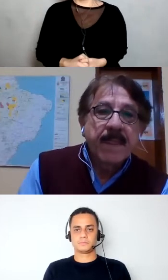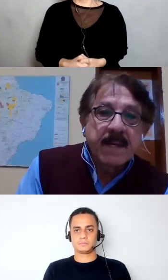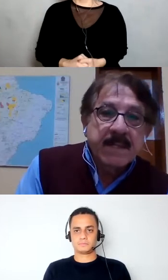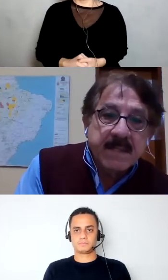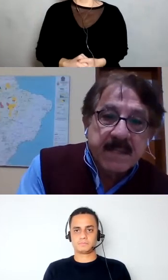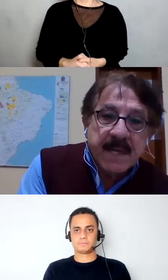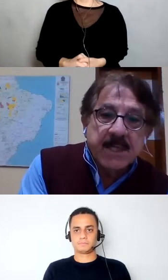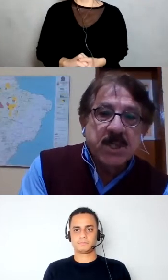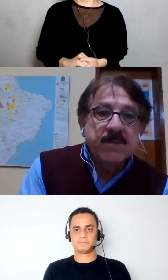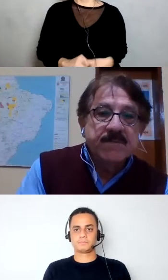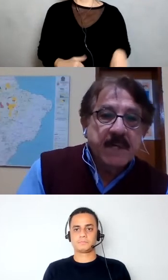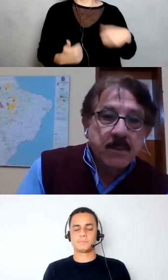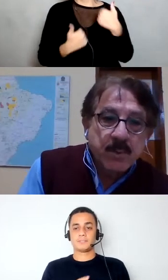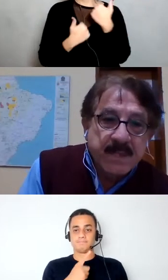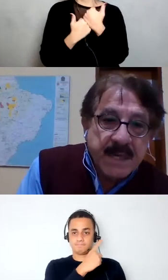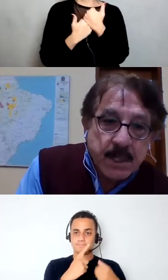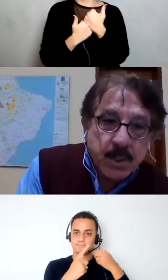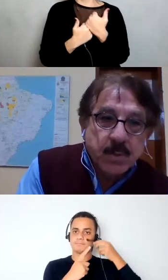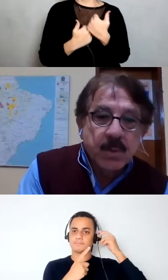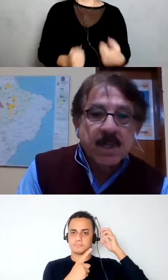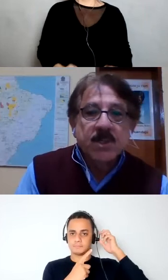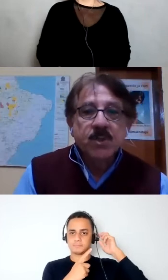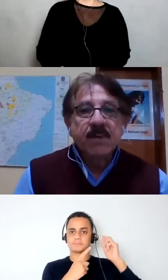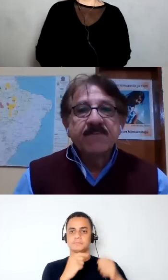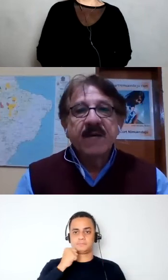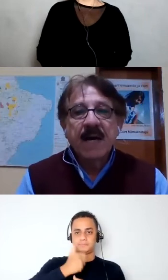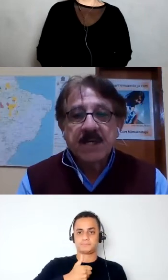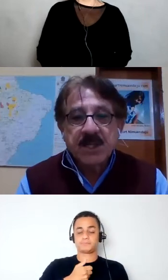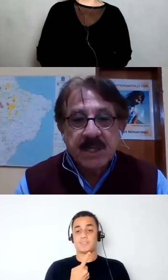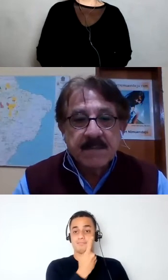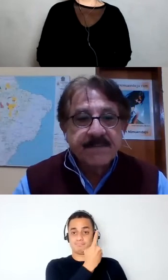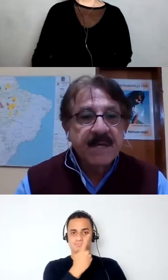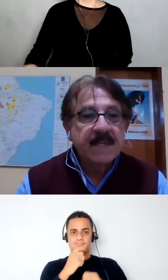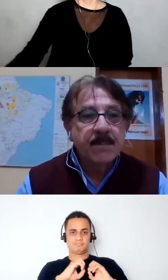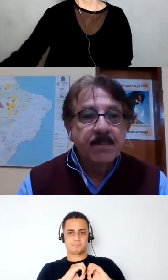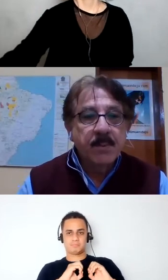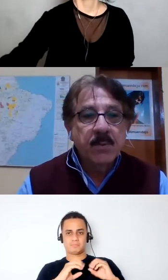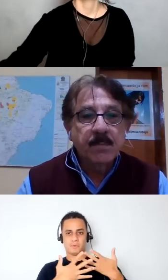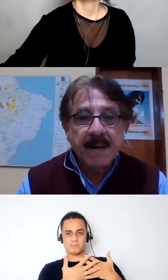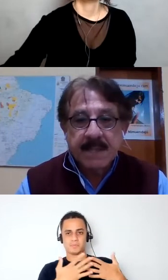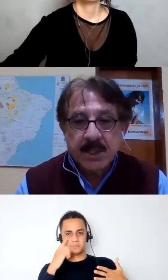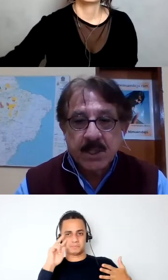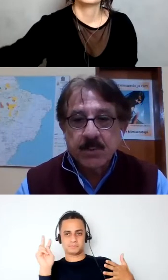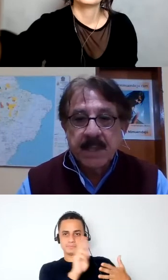favor? Nesse slide a gente vê o trecho de uma viagem feita